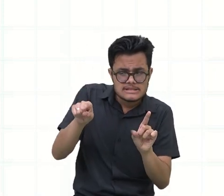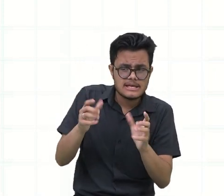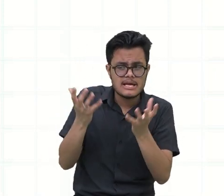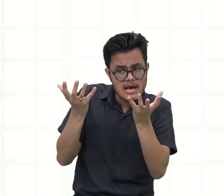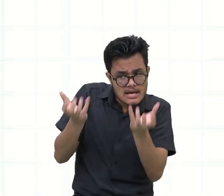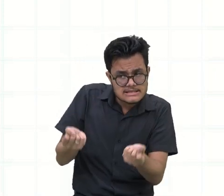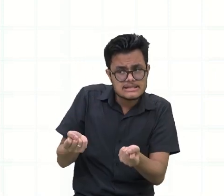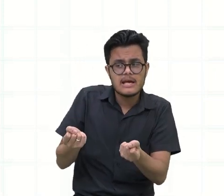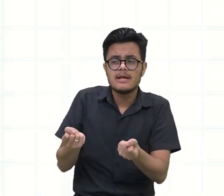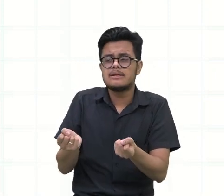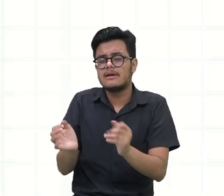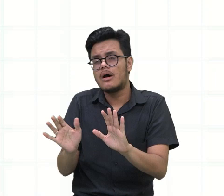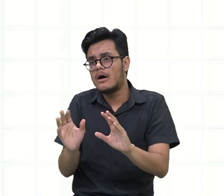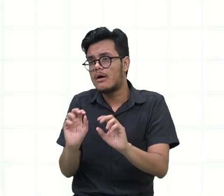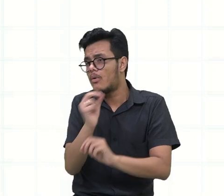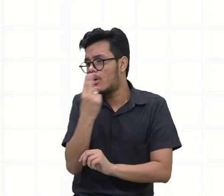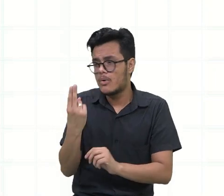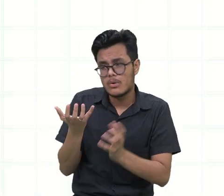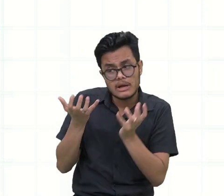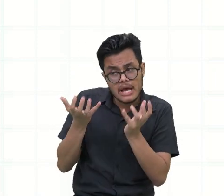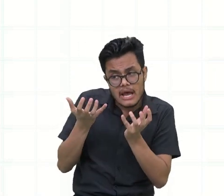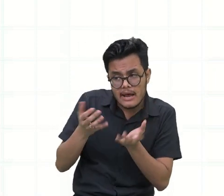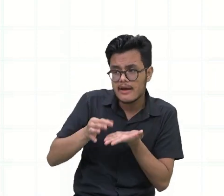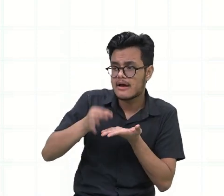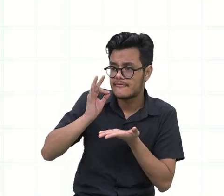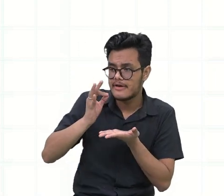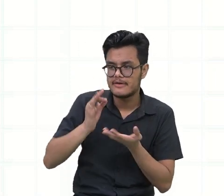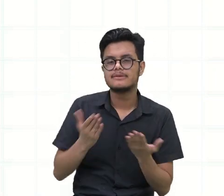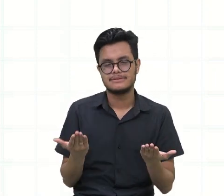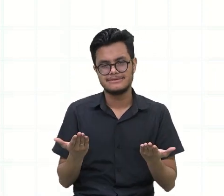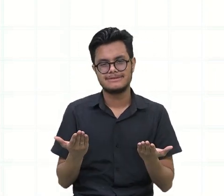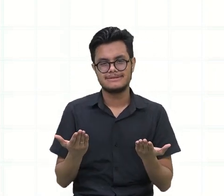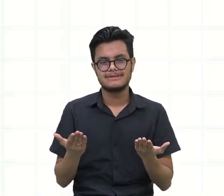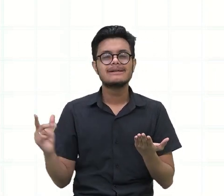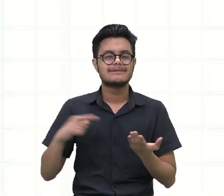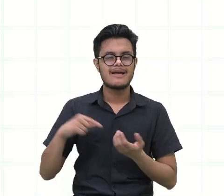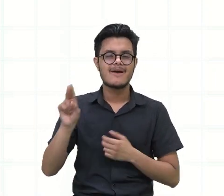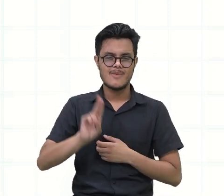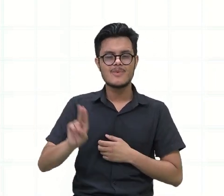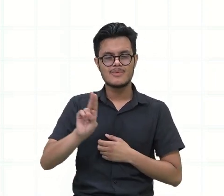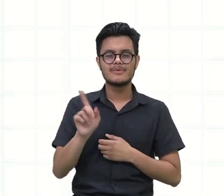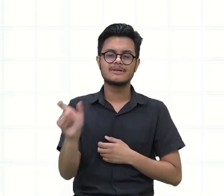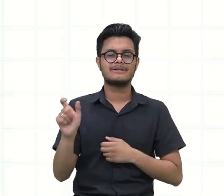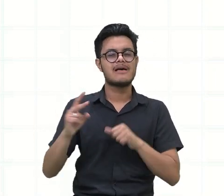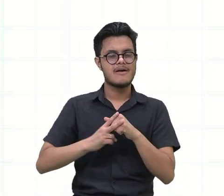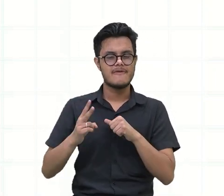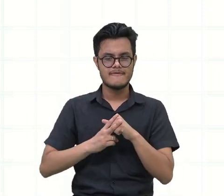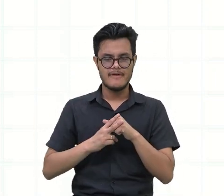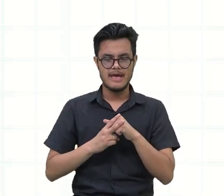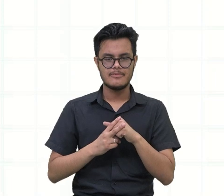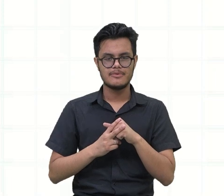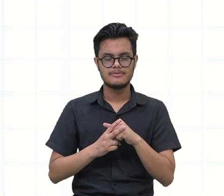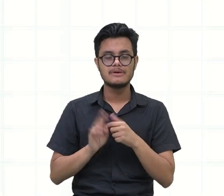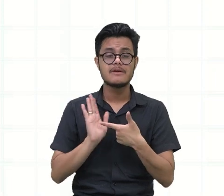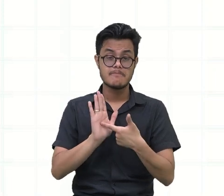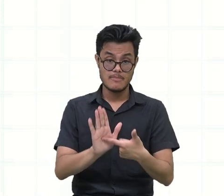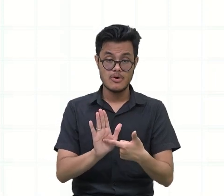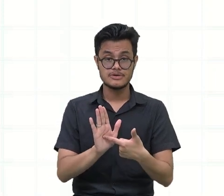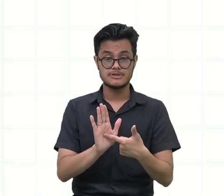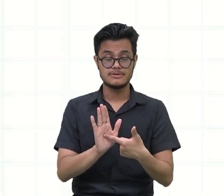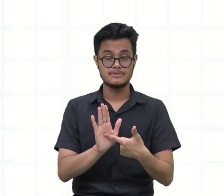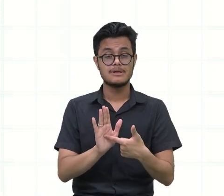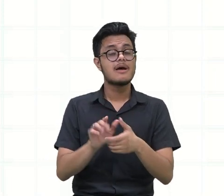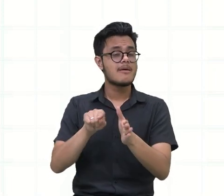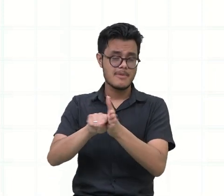pelo uso desses dois verbos aqui, ó, vai me indicar que eu estou fazendo